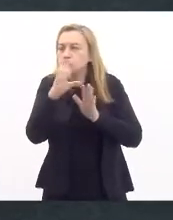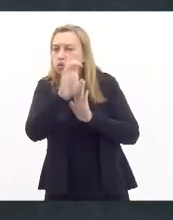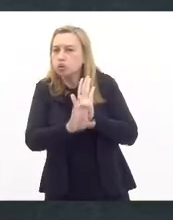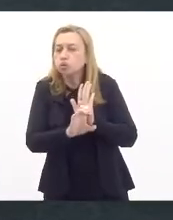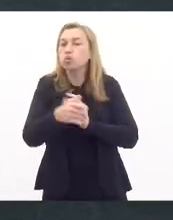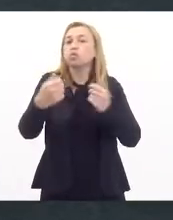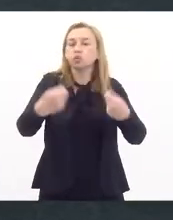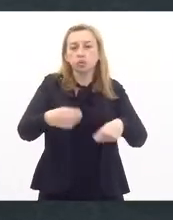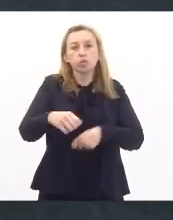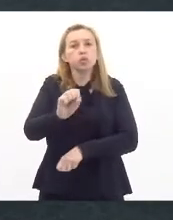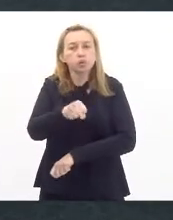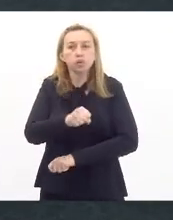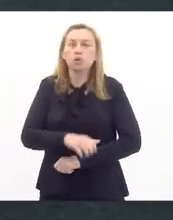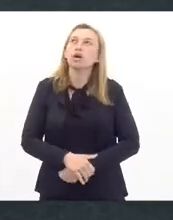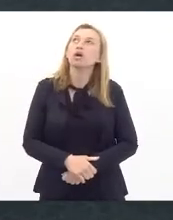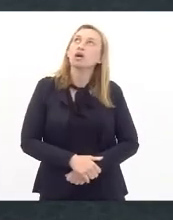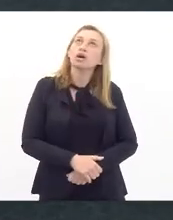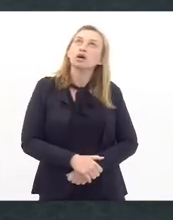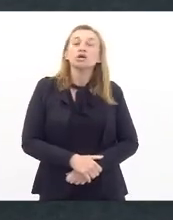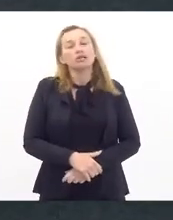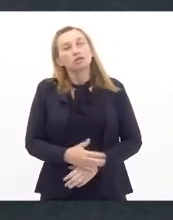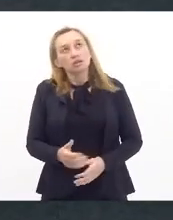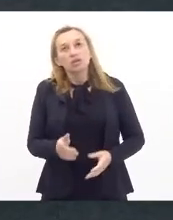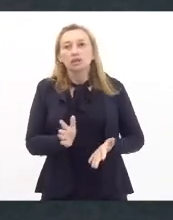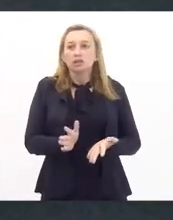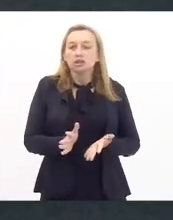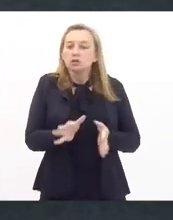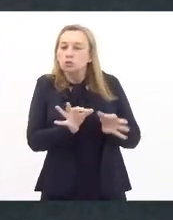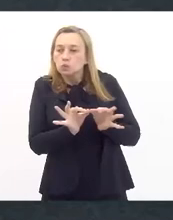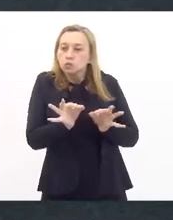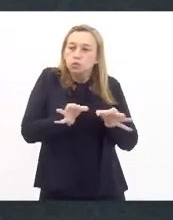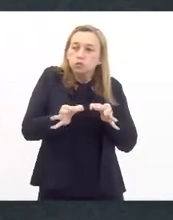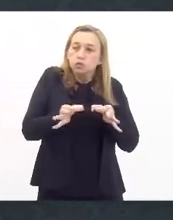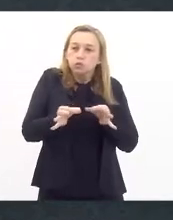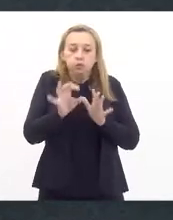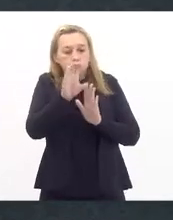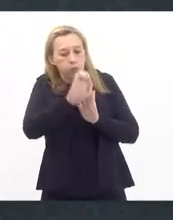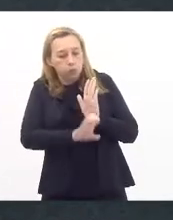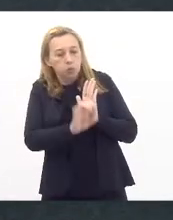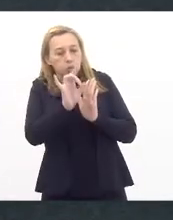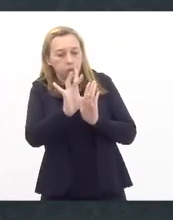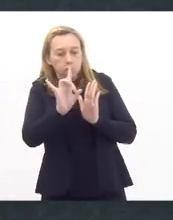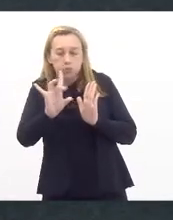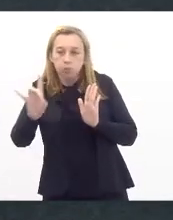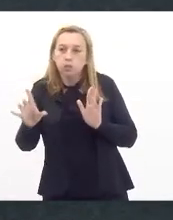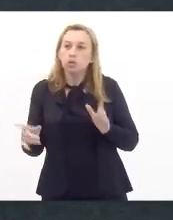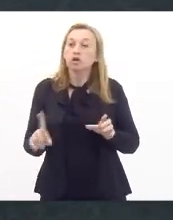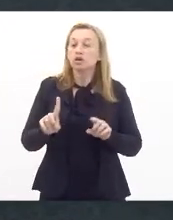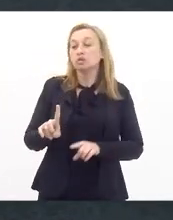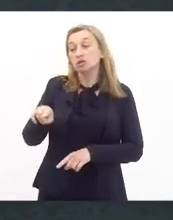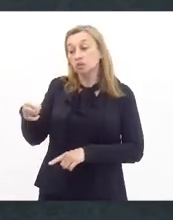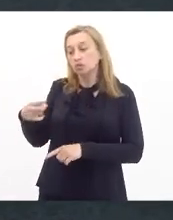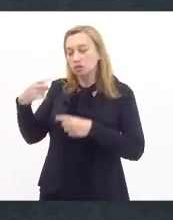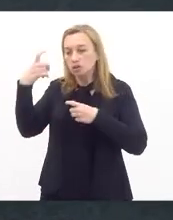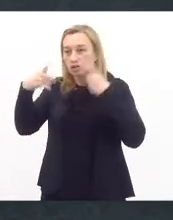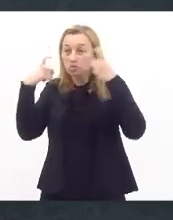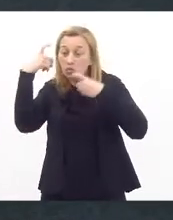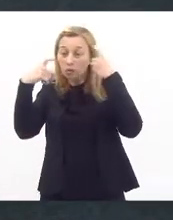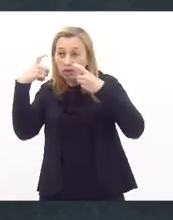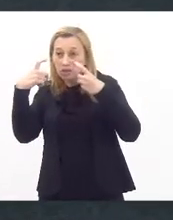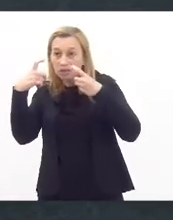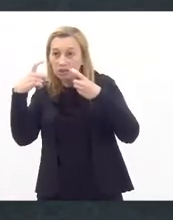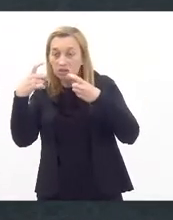Foi necessário para necessário digamos assim tutoriais emendas e sobretudo por um lado a nossa preocupação